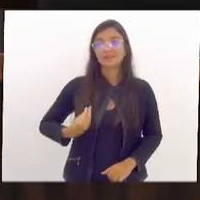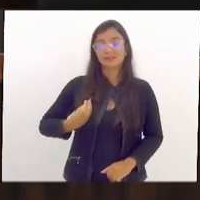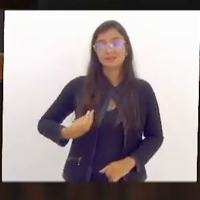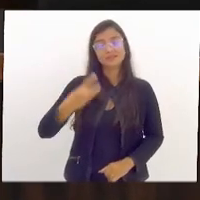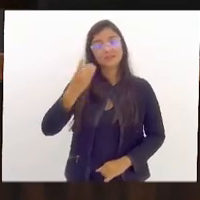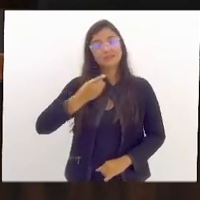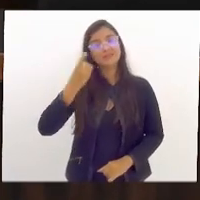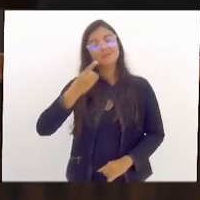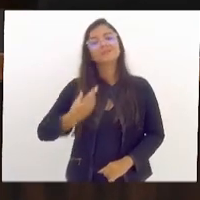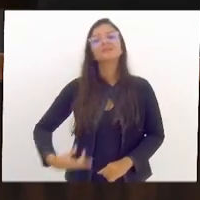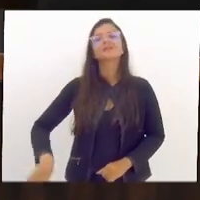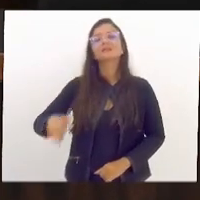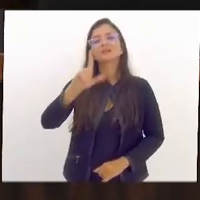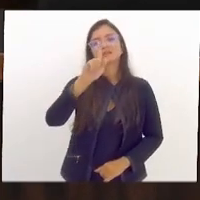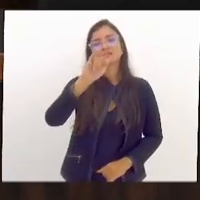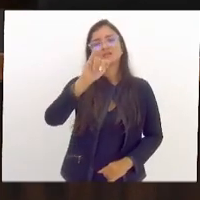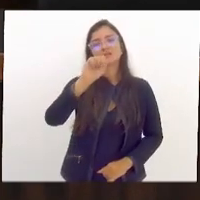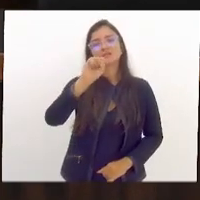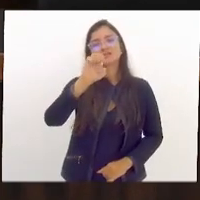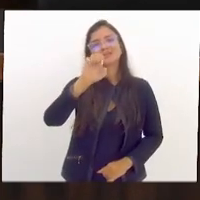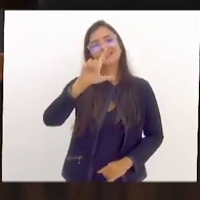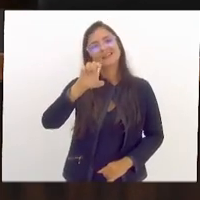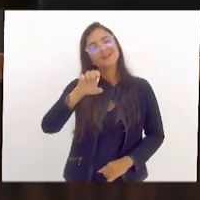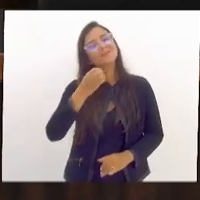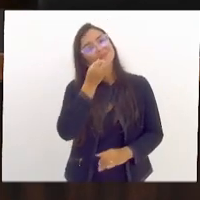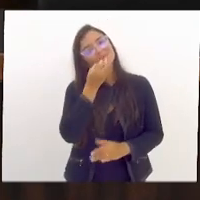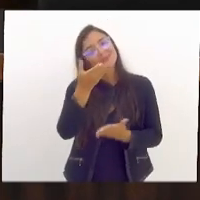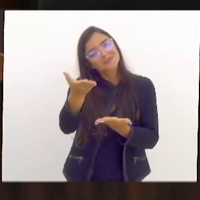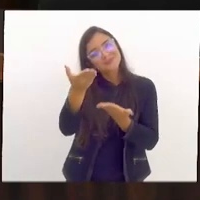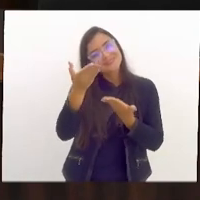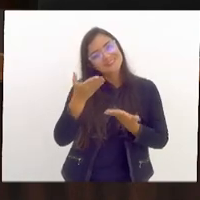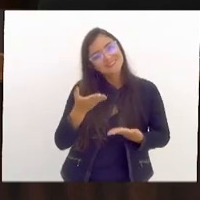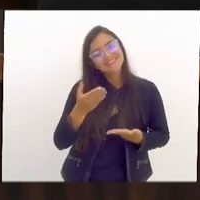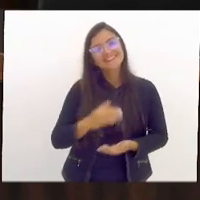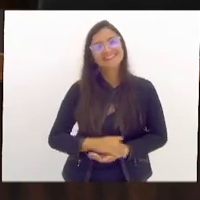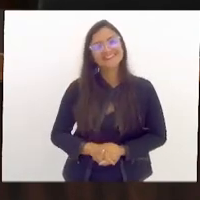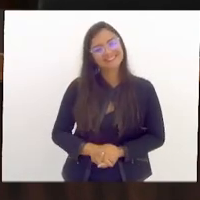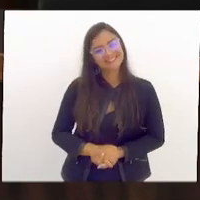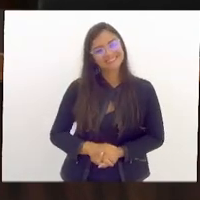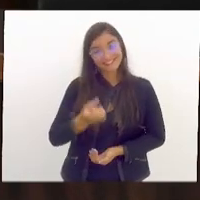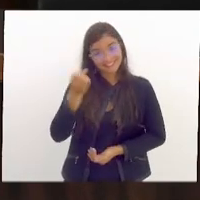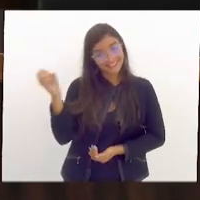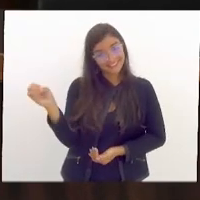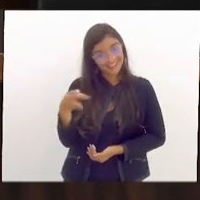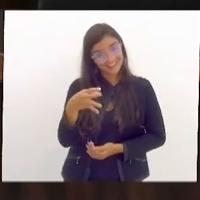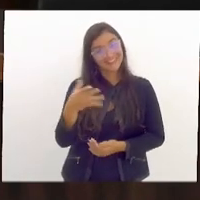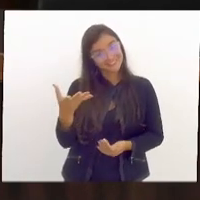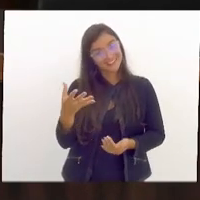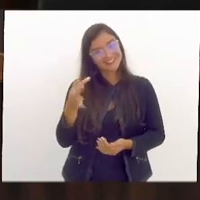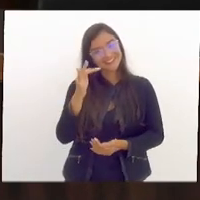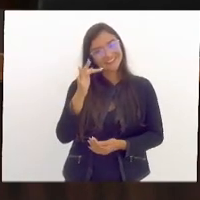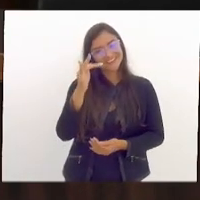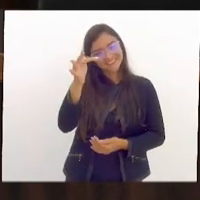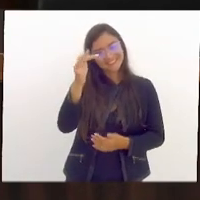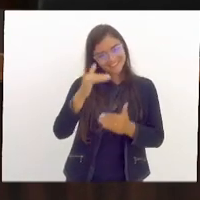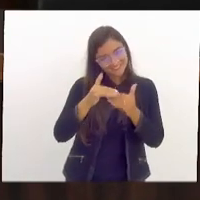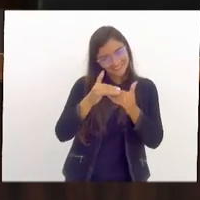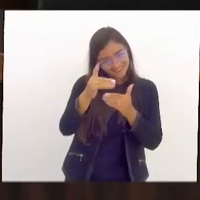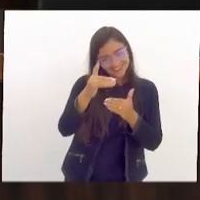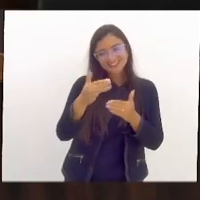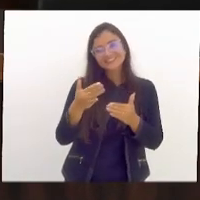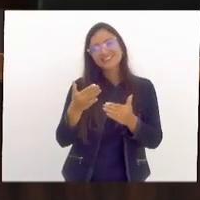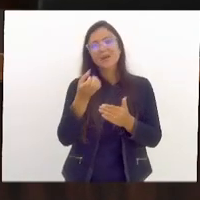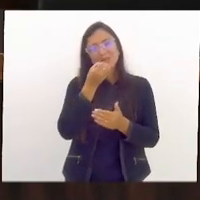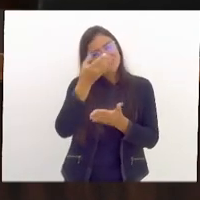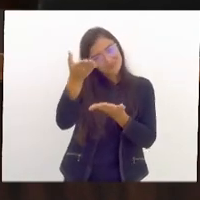deputada Gisele. Seja bem-vinda para a nova legislatura. Você é sempre